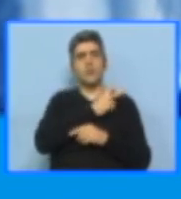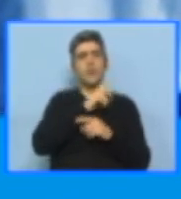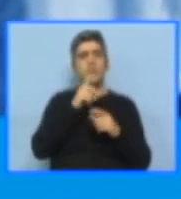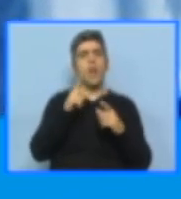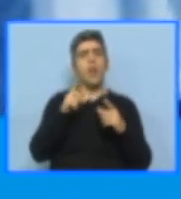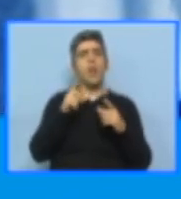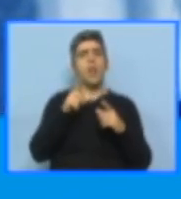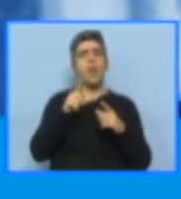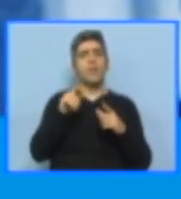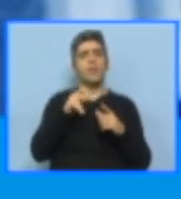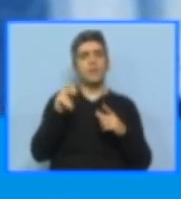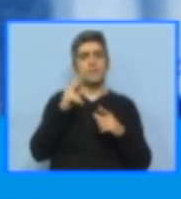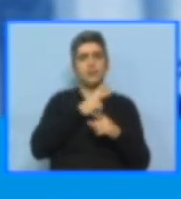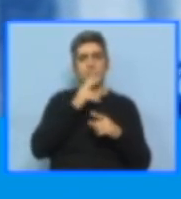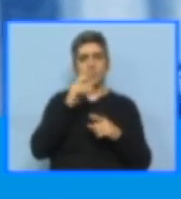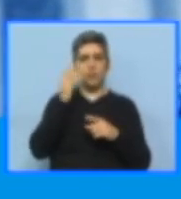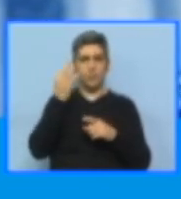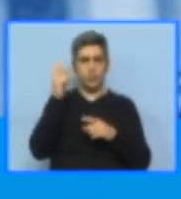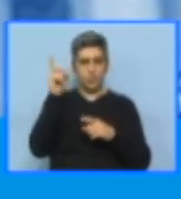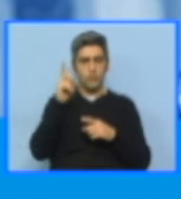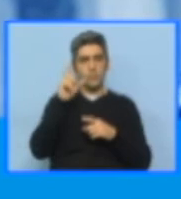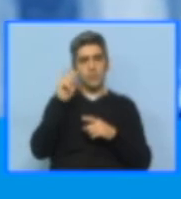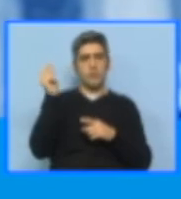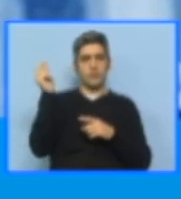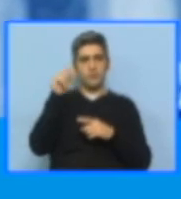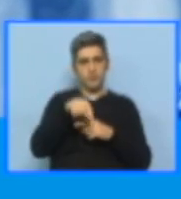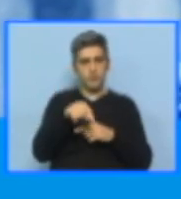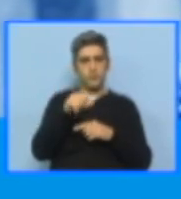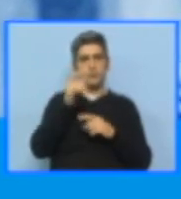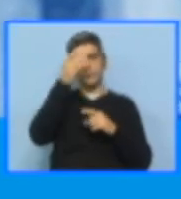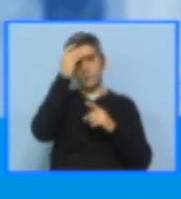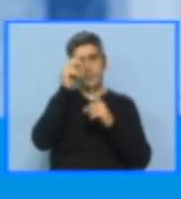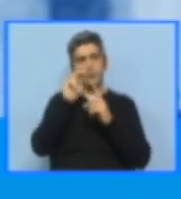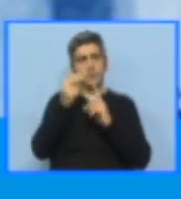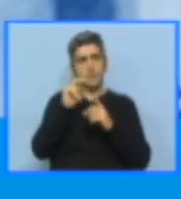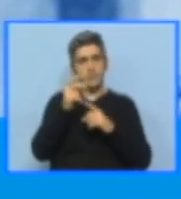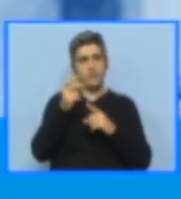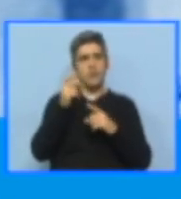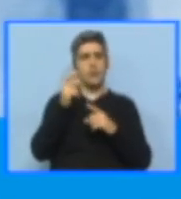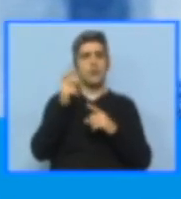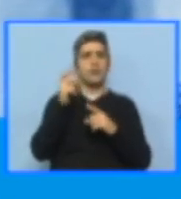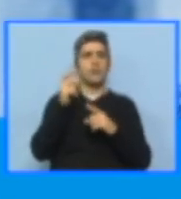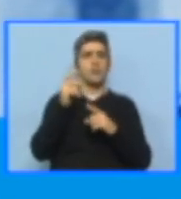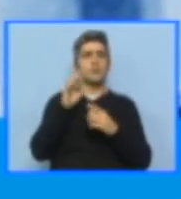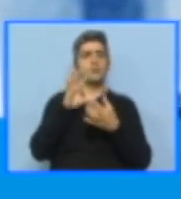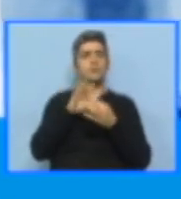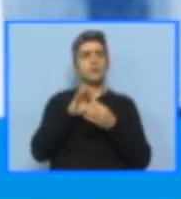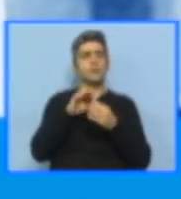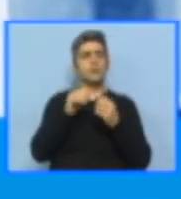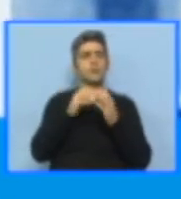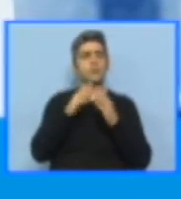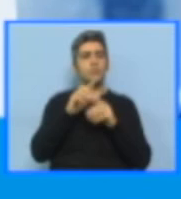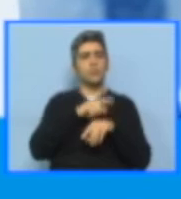Porto, que nos vem a trazer uma perspectiva sobre todo